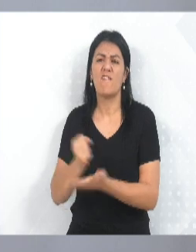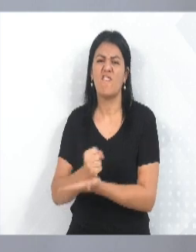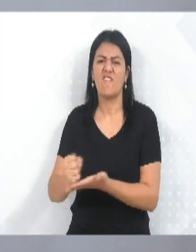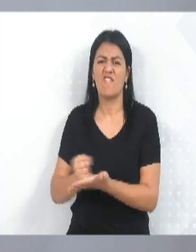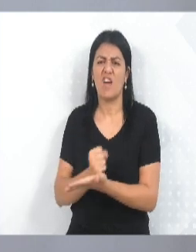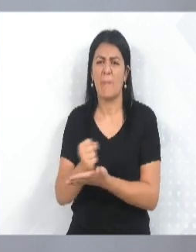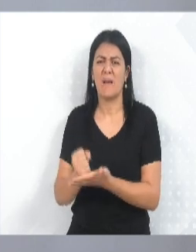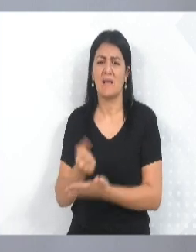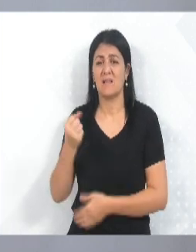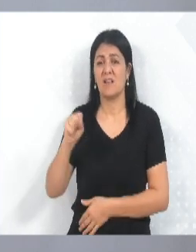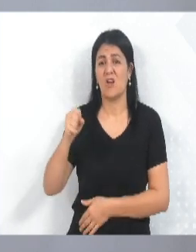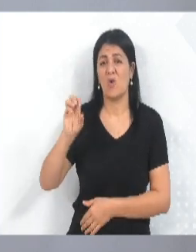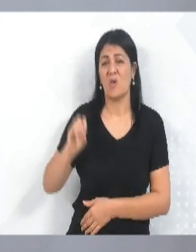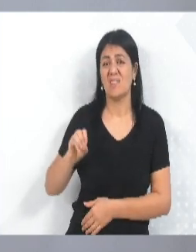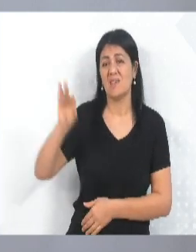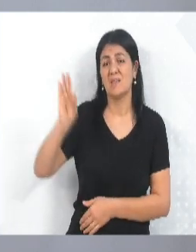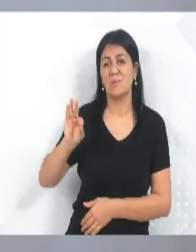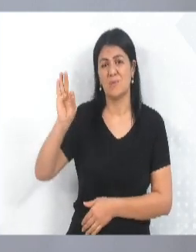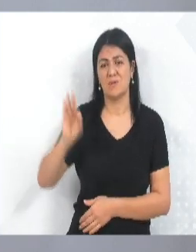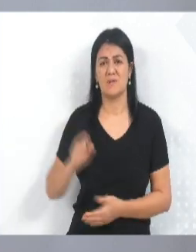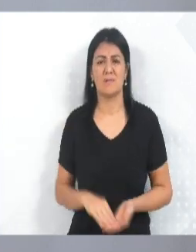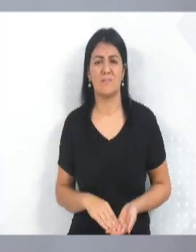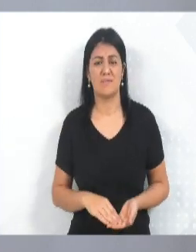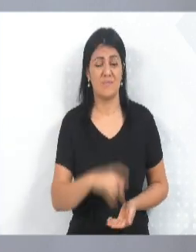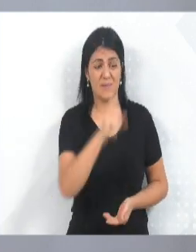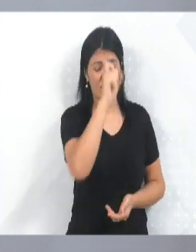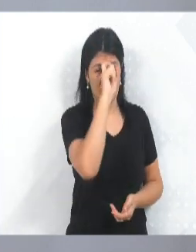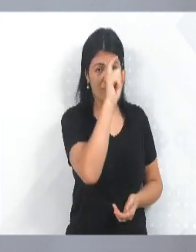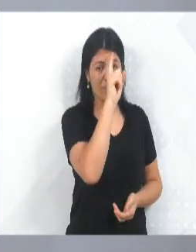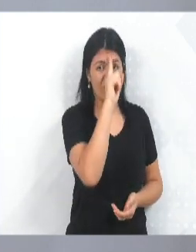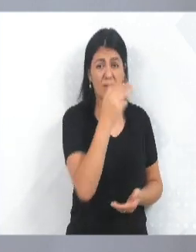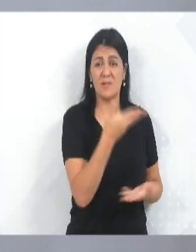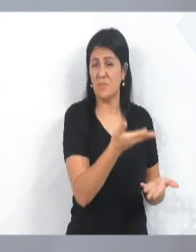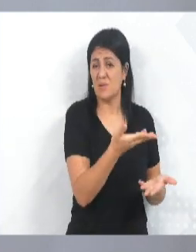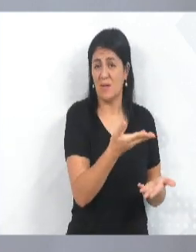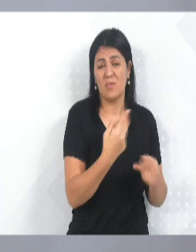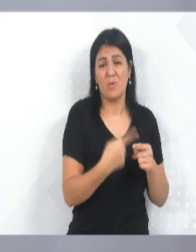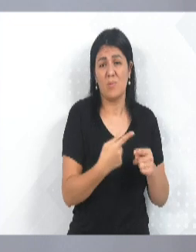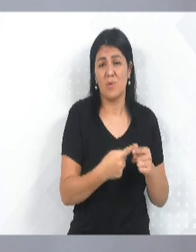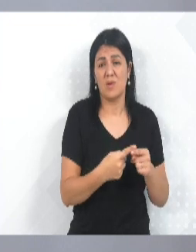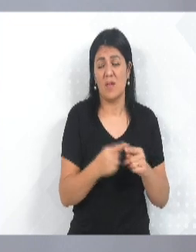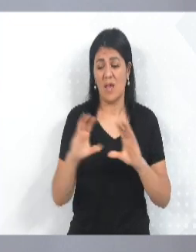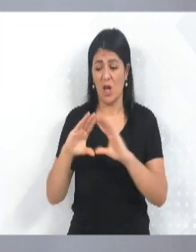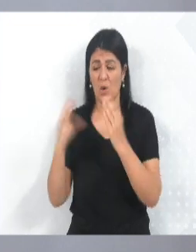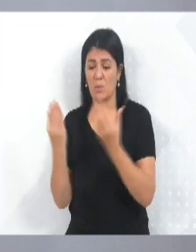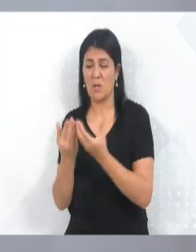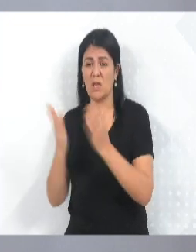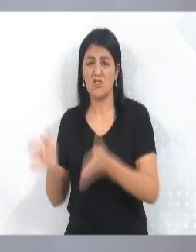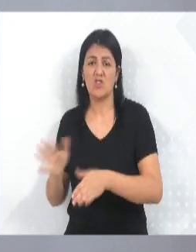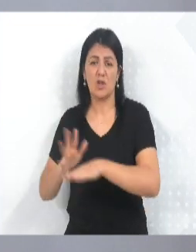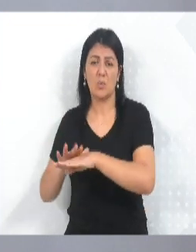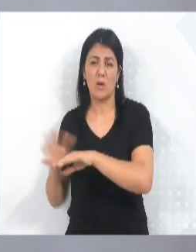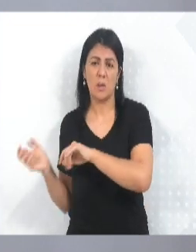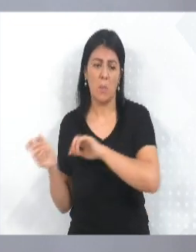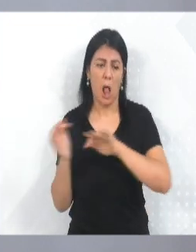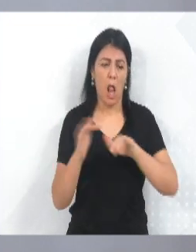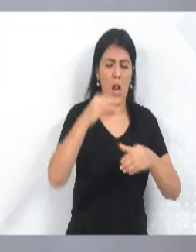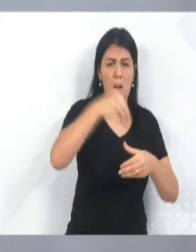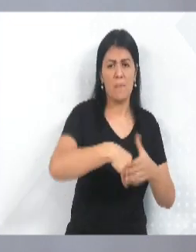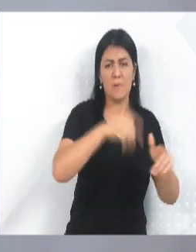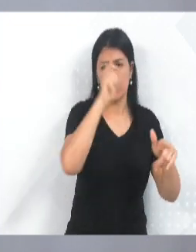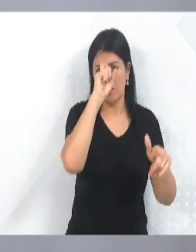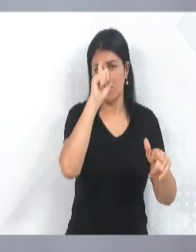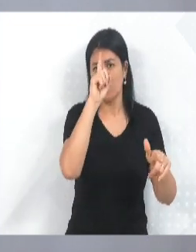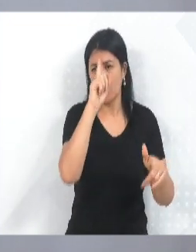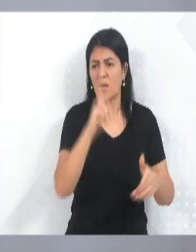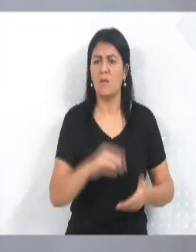80% os hospitais são apenas reflexo da comunidade e sempre diz que